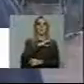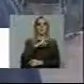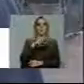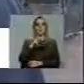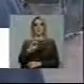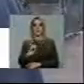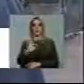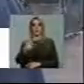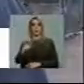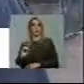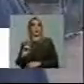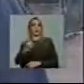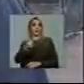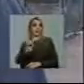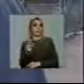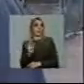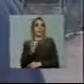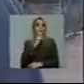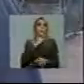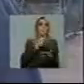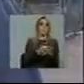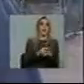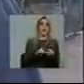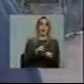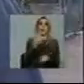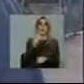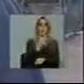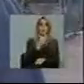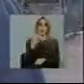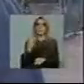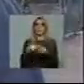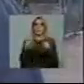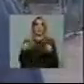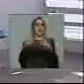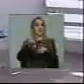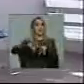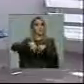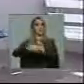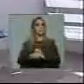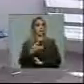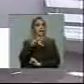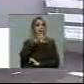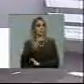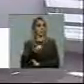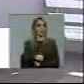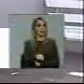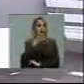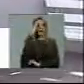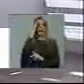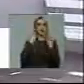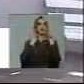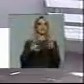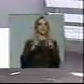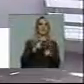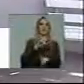30, 40 ou 50 anos, dois ou três hospitais, o que é um negócio ruinoso para a região. Veja-se, por exemplo, a Via